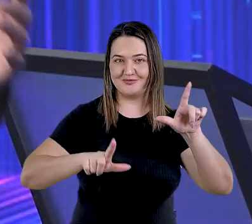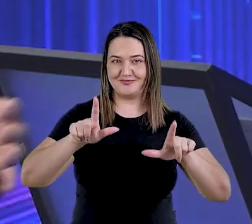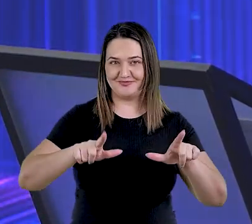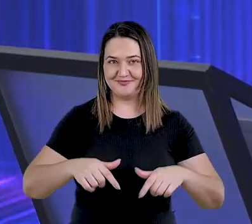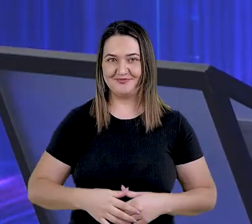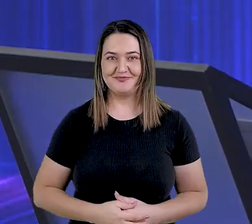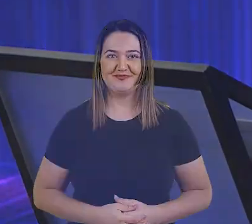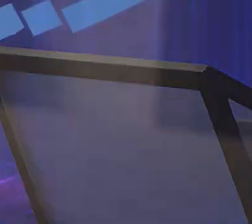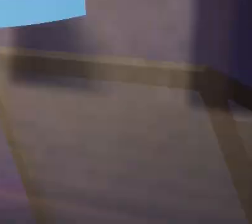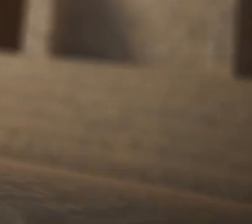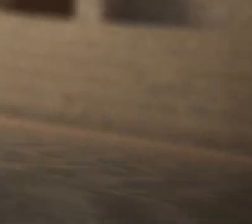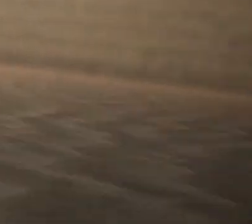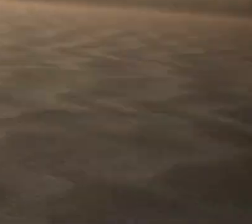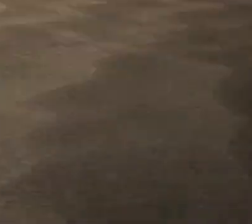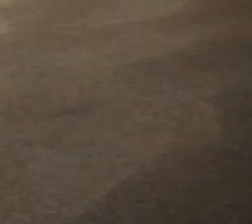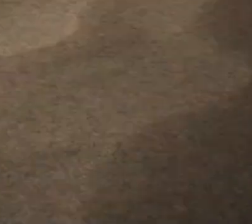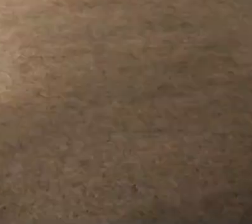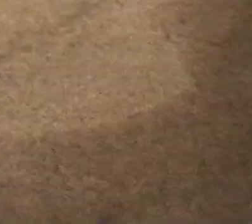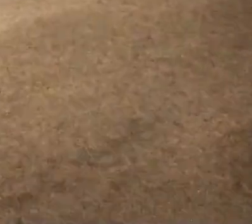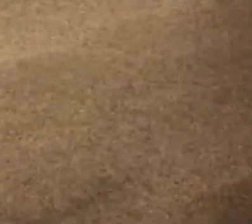que está apenas começando.